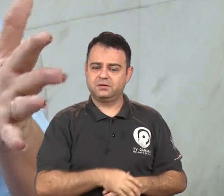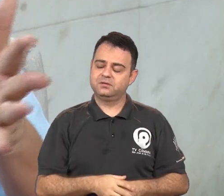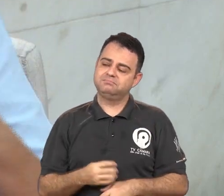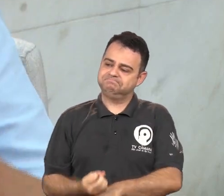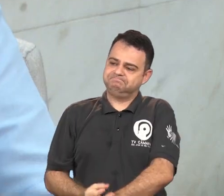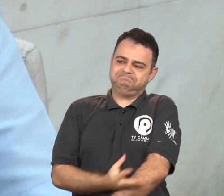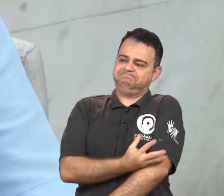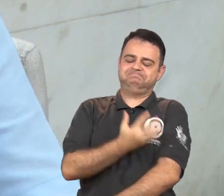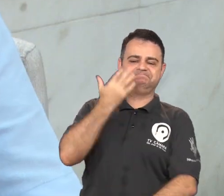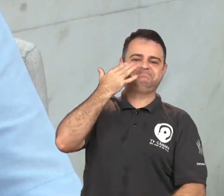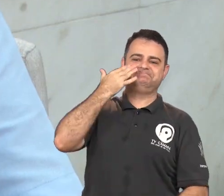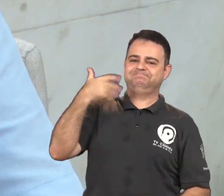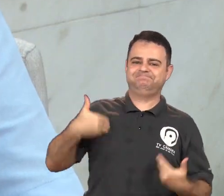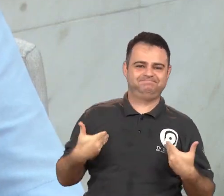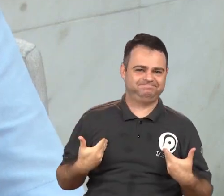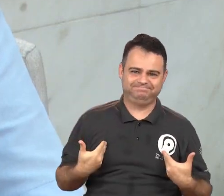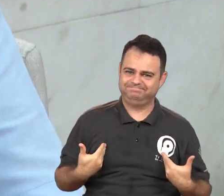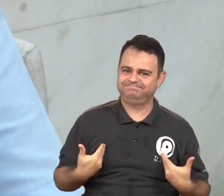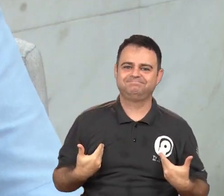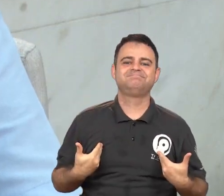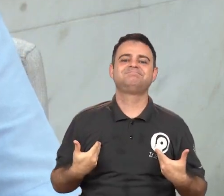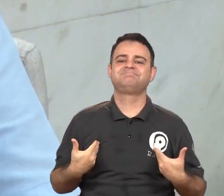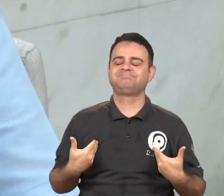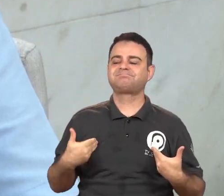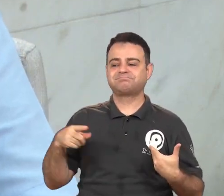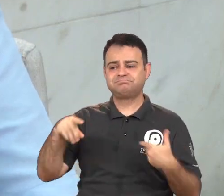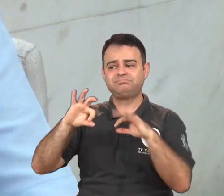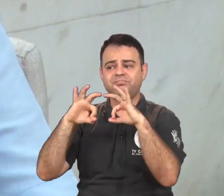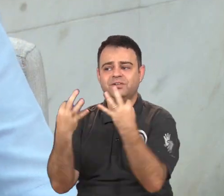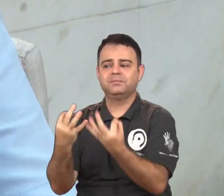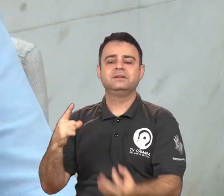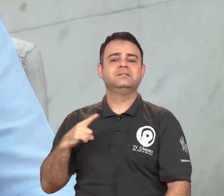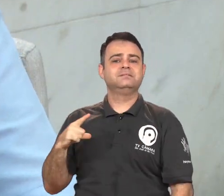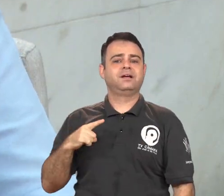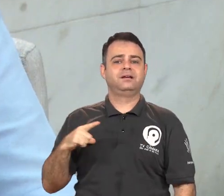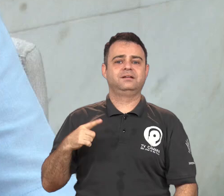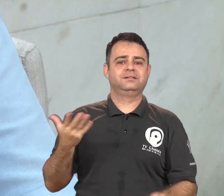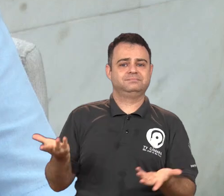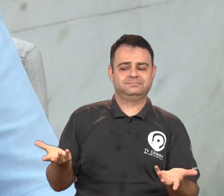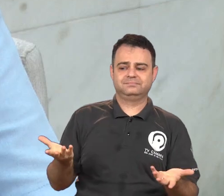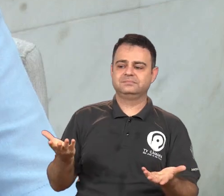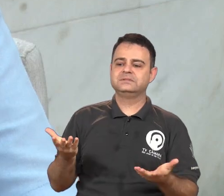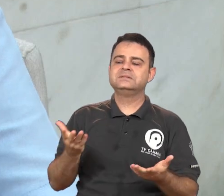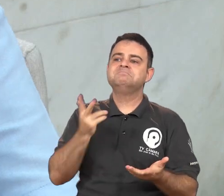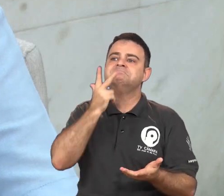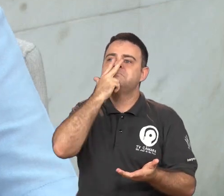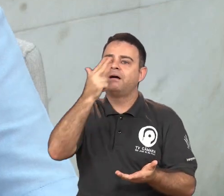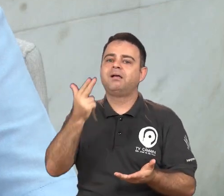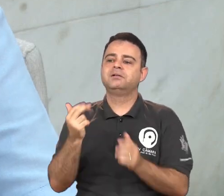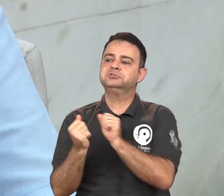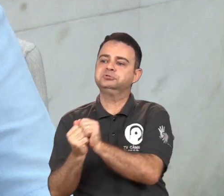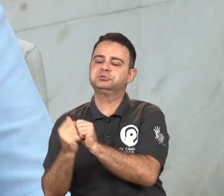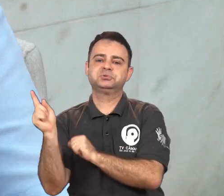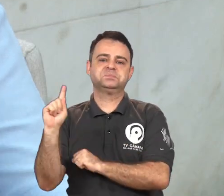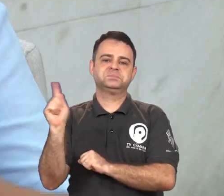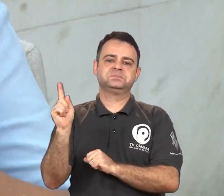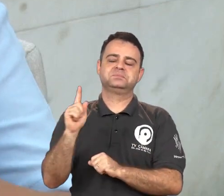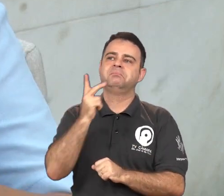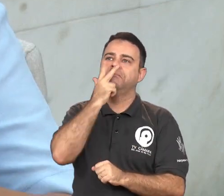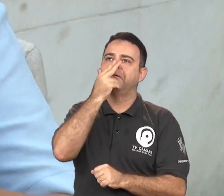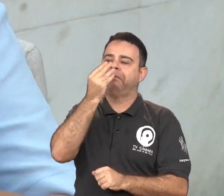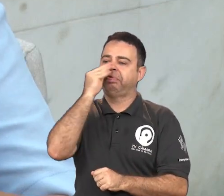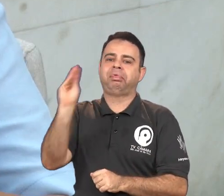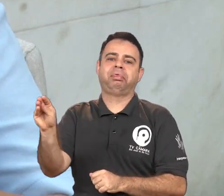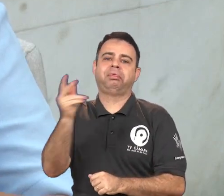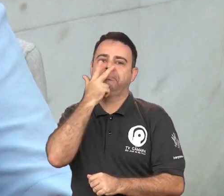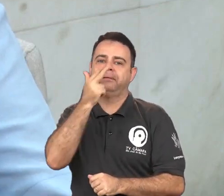me emociono porque a gente tem família, a gente às vezes deixa a família, muitas vezes. Muitas vezes a